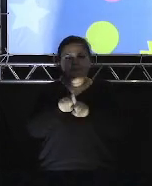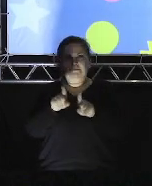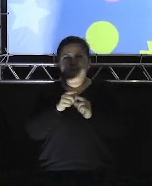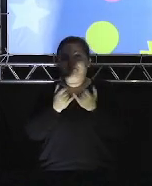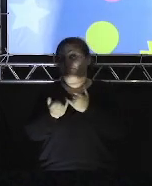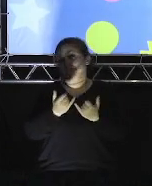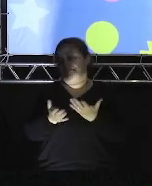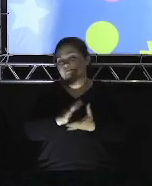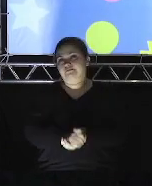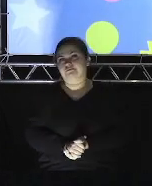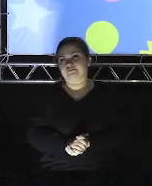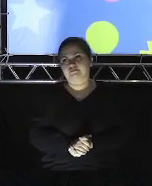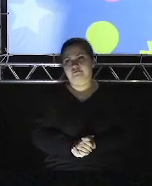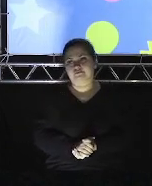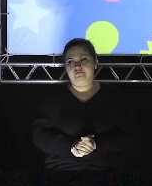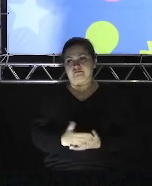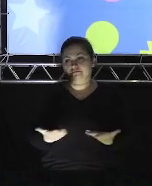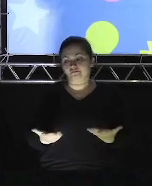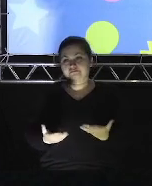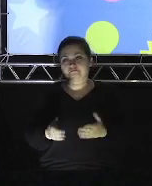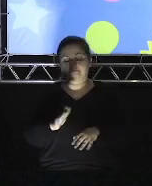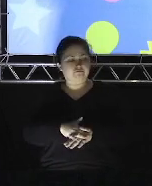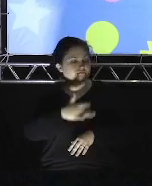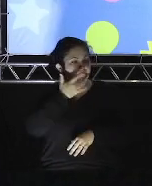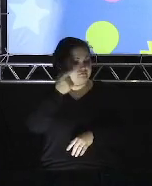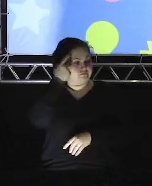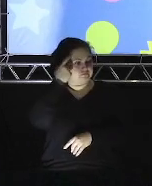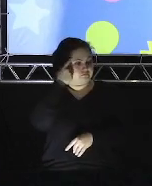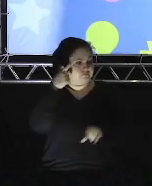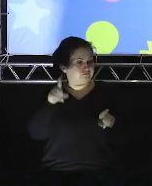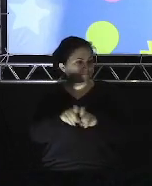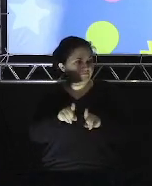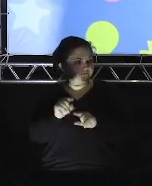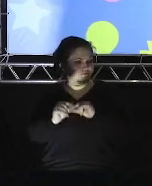exemplo? Ficam essas reflexões.